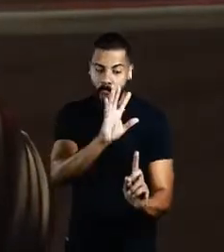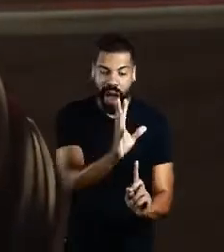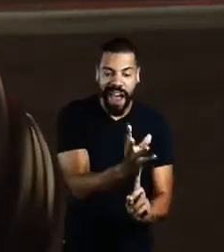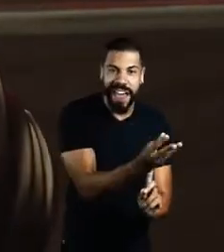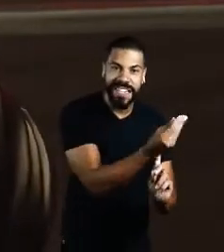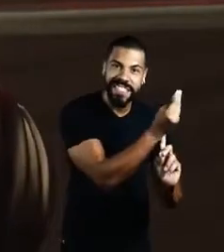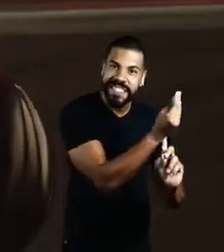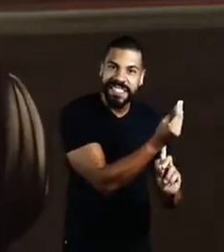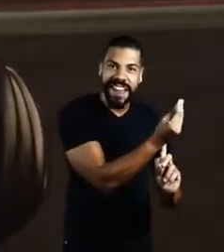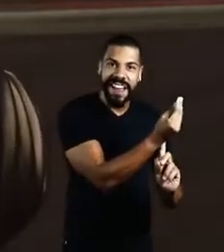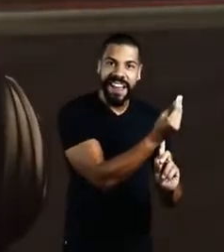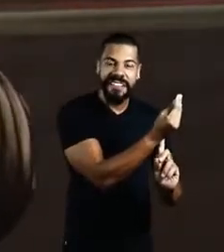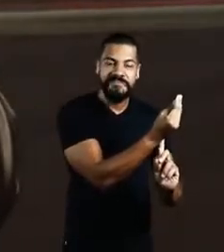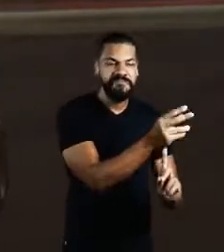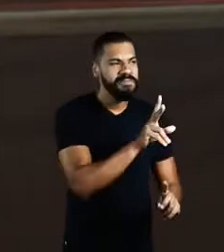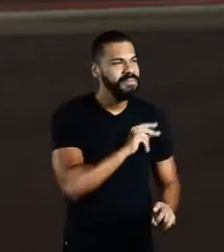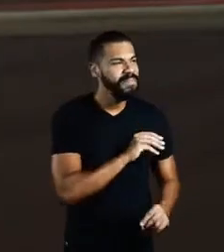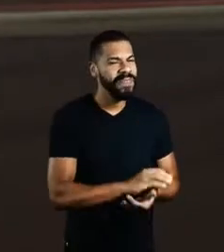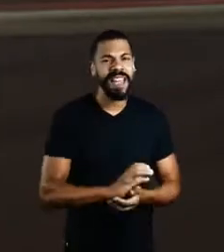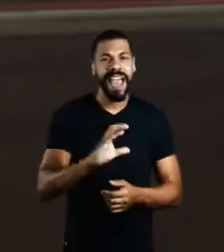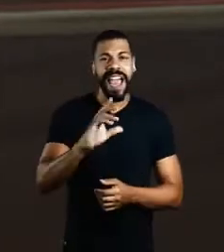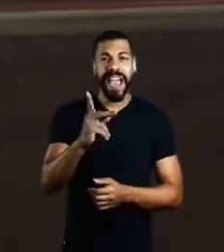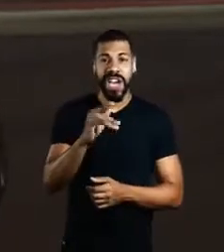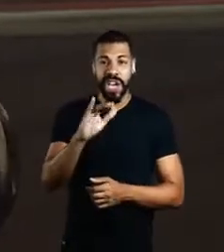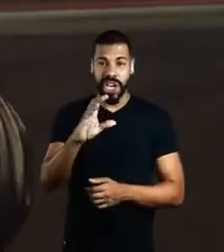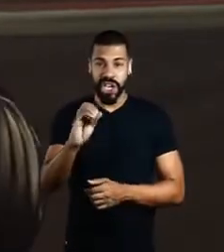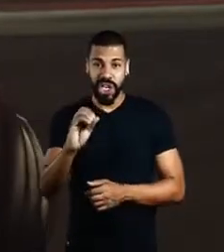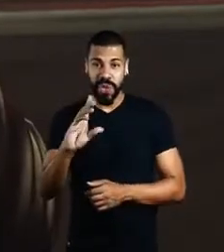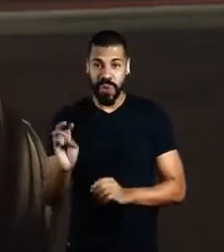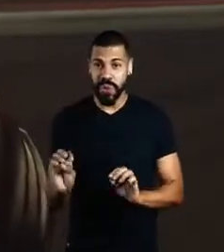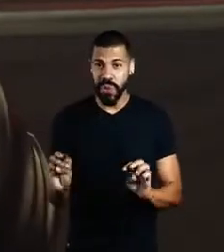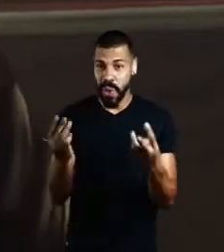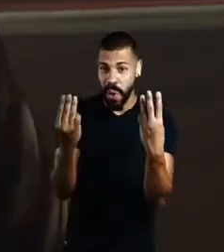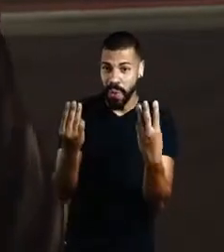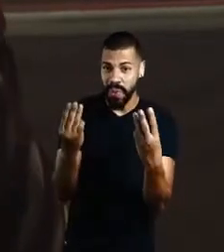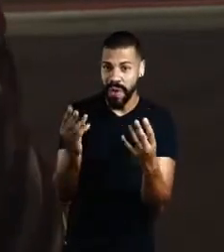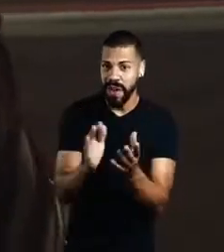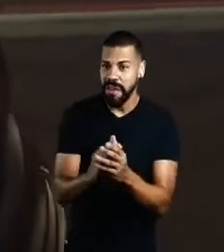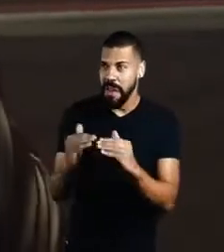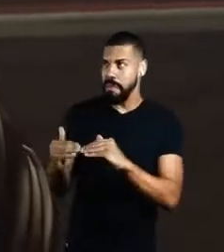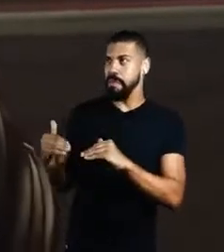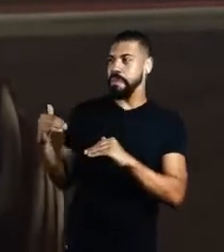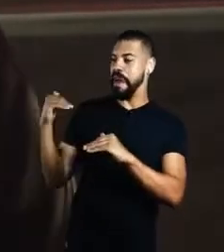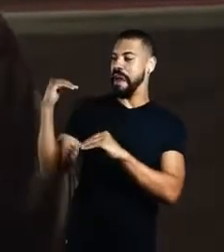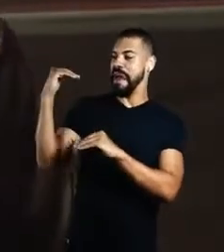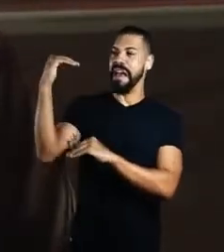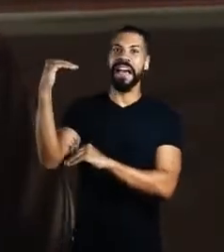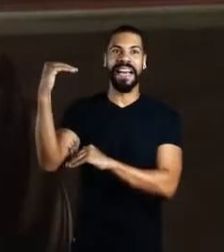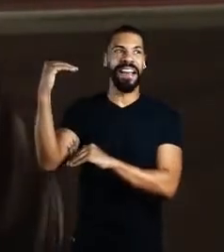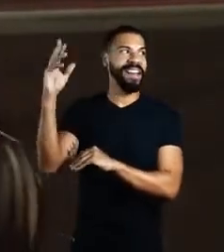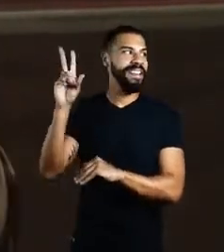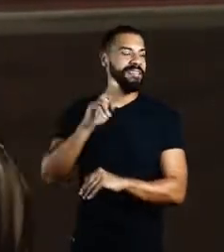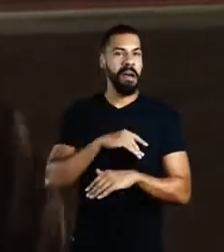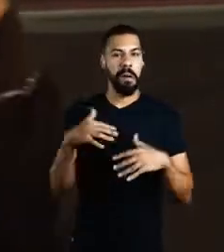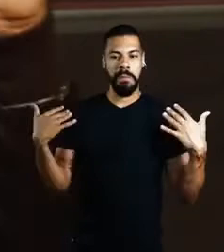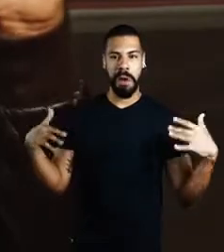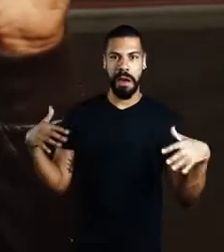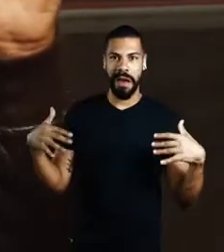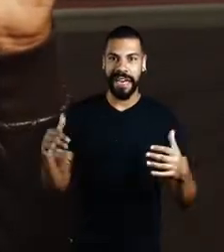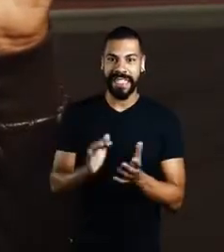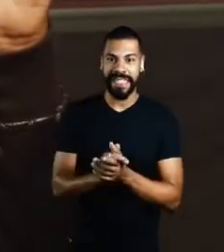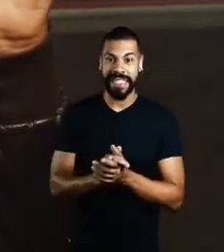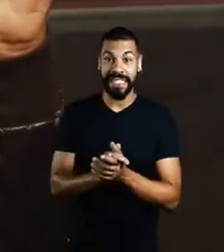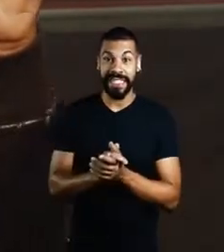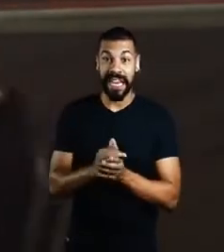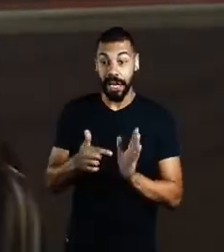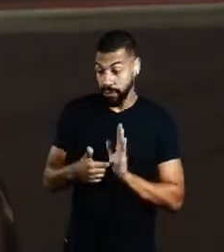Que era tal. Chico Show era bem dizer assim, a elite, né, Dudu? Mas serviu pra gente nivelar por cima,